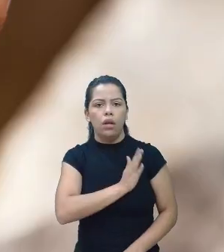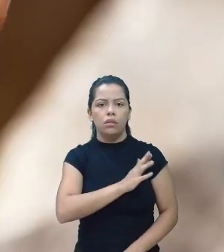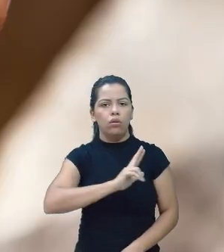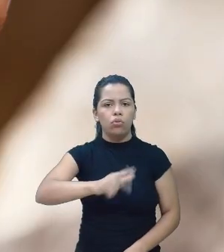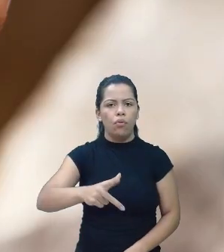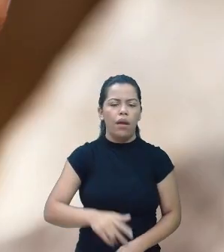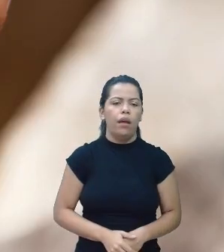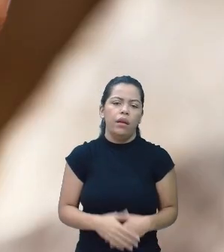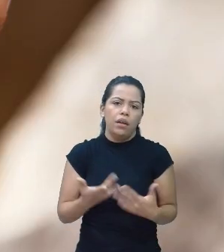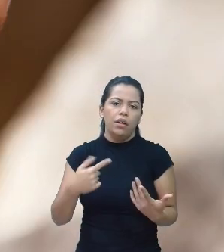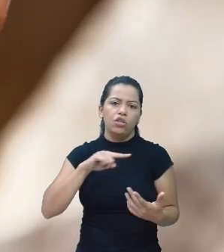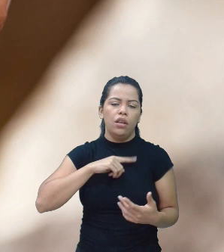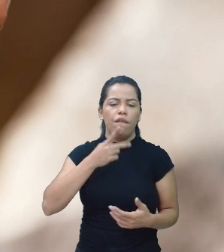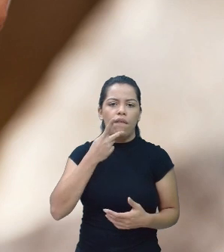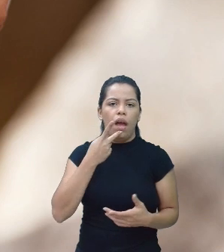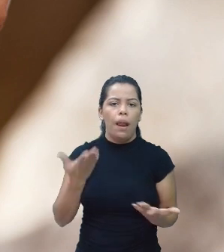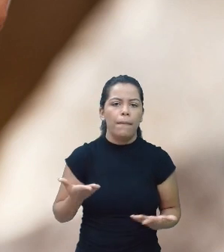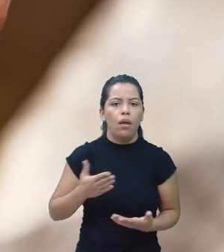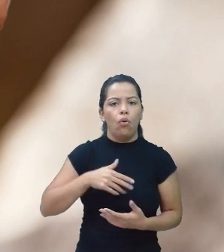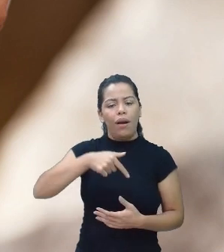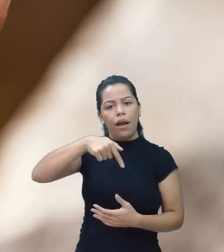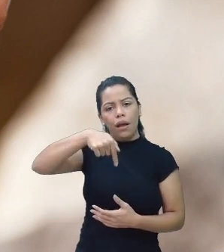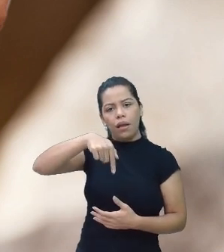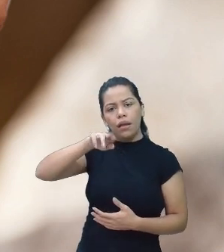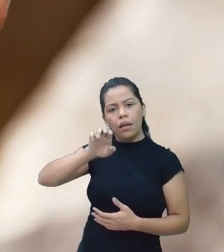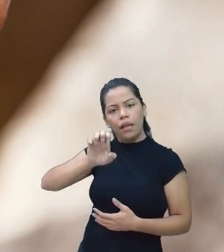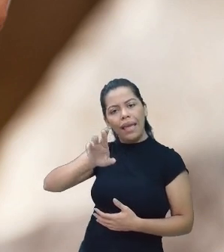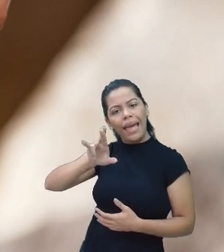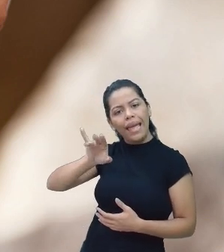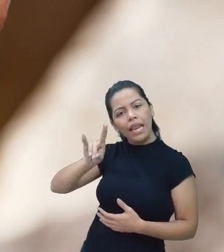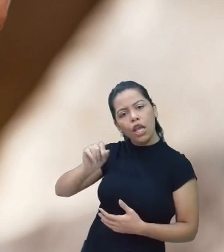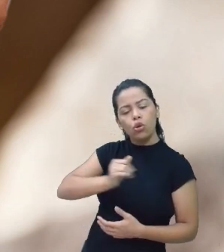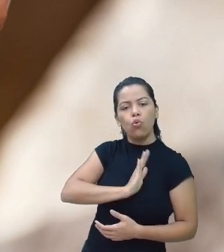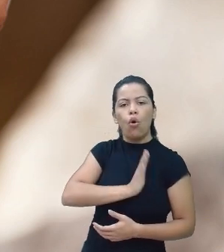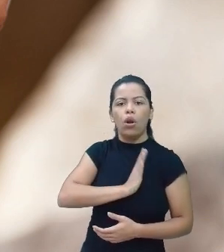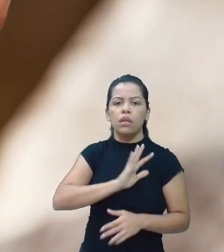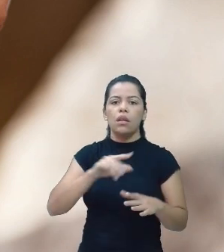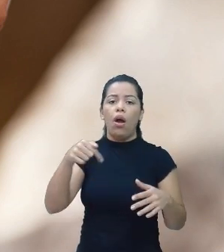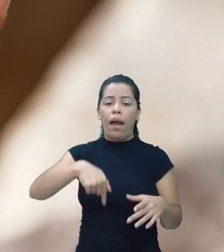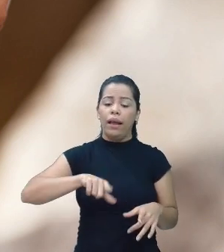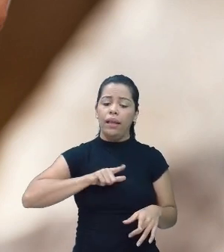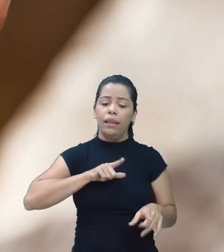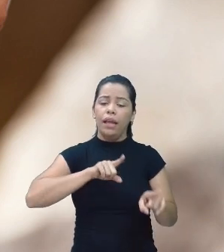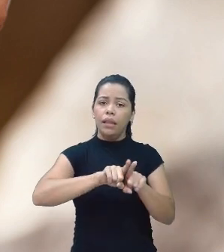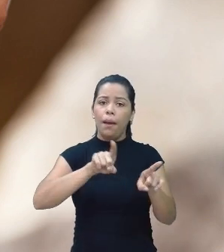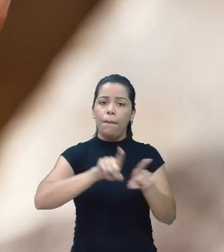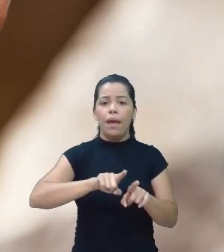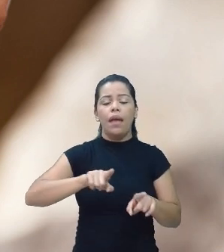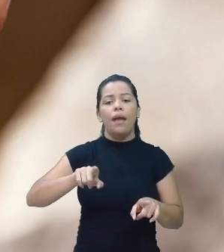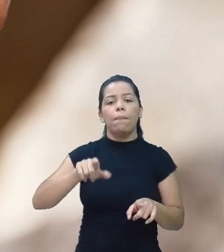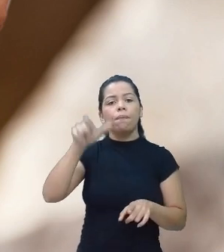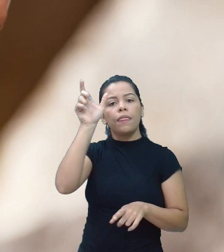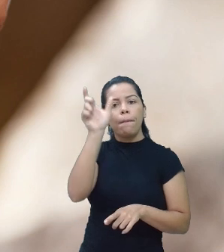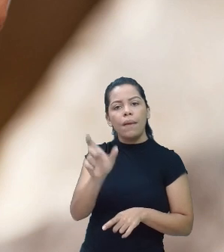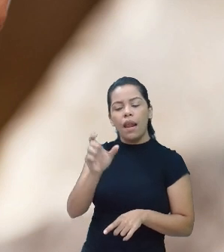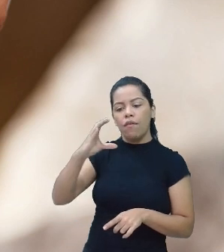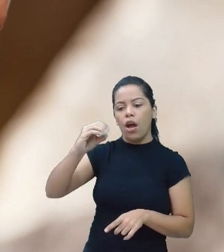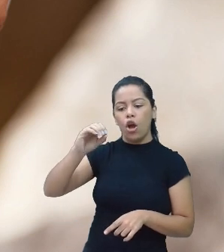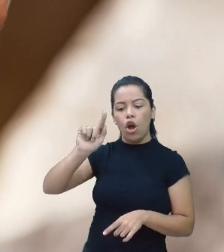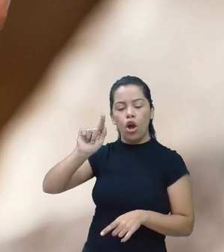que nós temos aqui algumas palavras cognatas, ou seja, palavras parecidas com português, como a